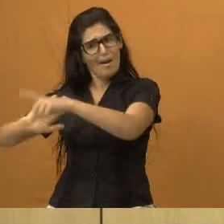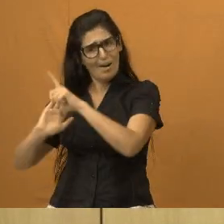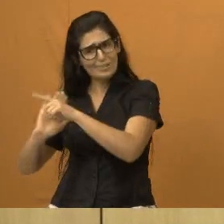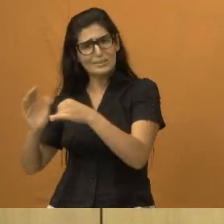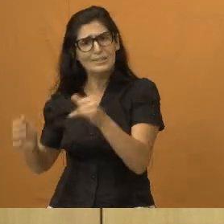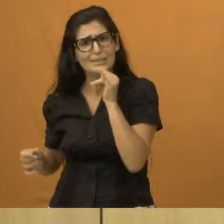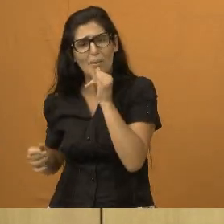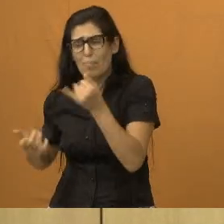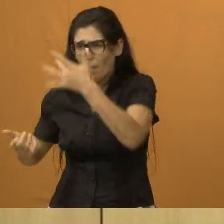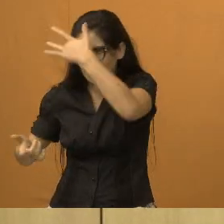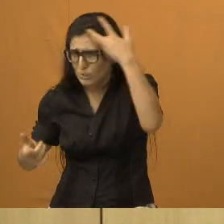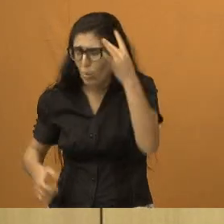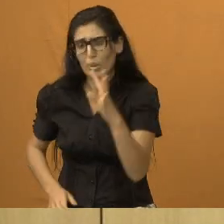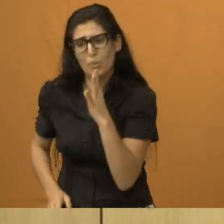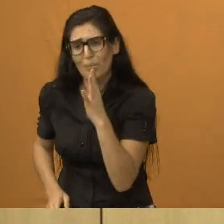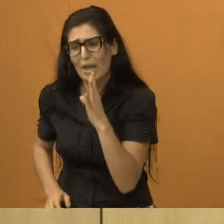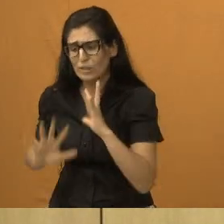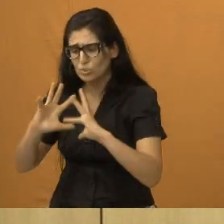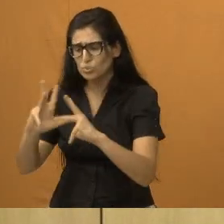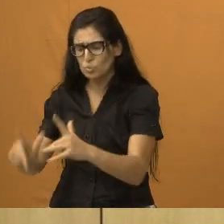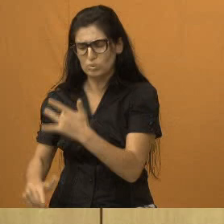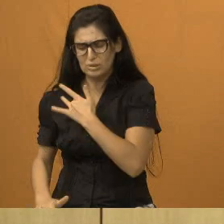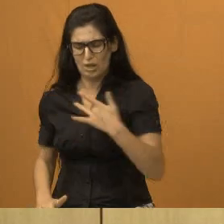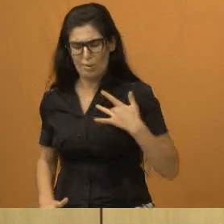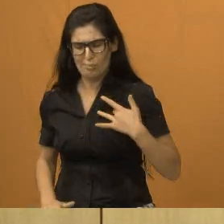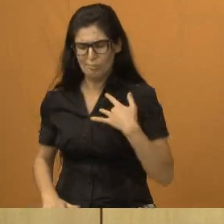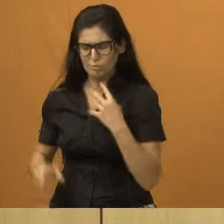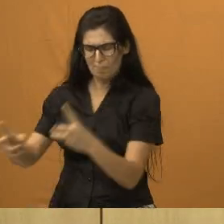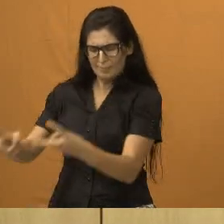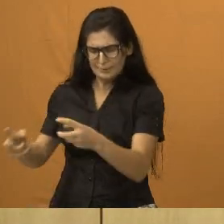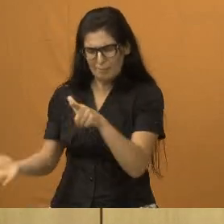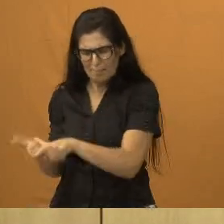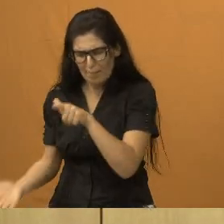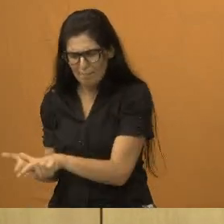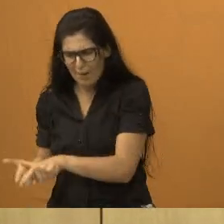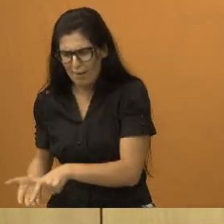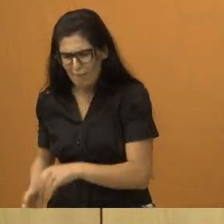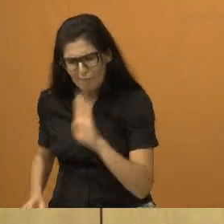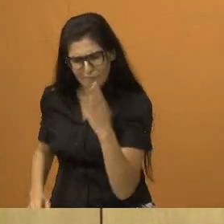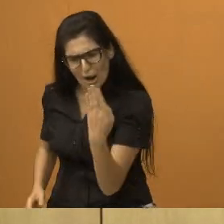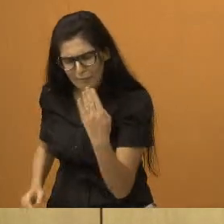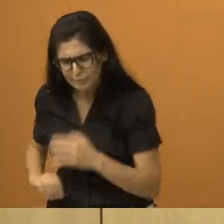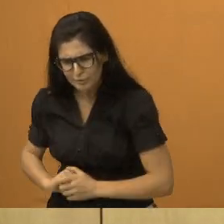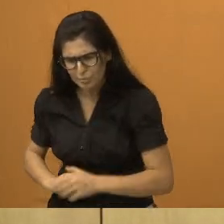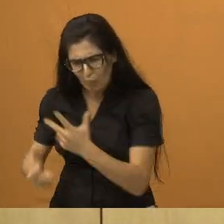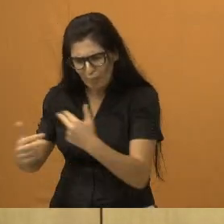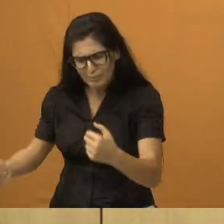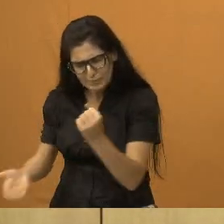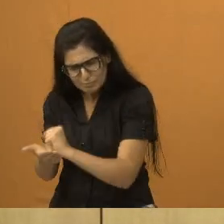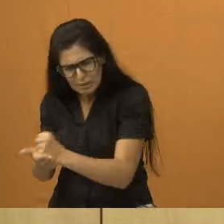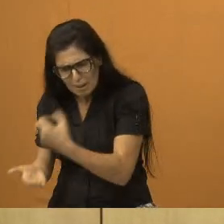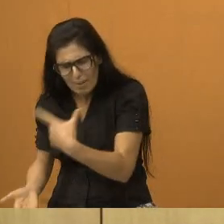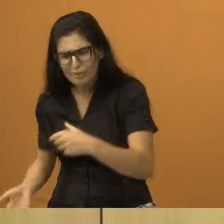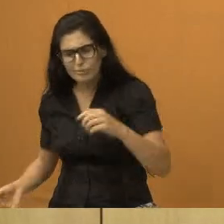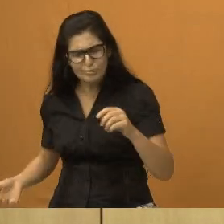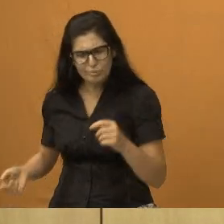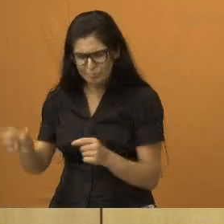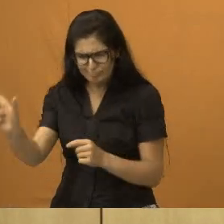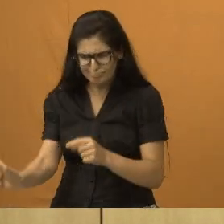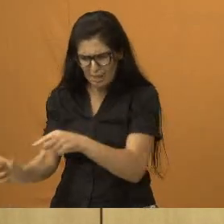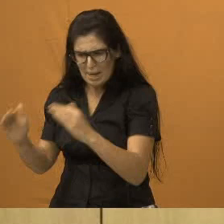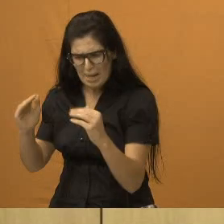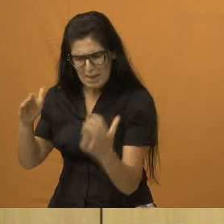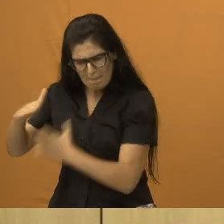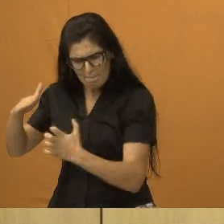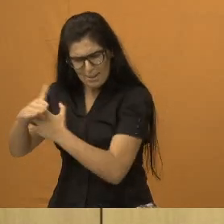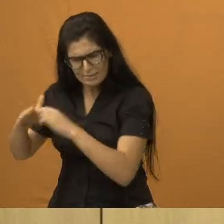a medicina, não é do conhecimento deles. E às vezes o juiz, naquela ânsia de pegar e acertar, de salvar a vida de